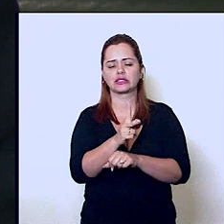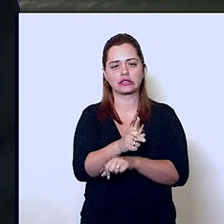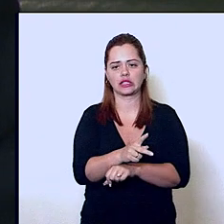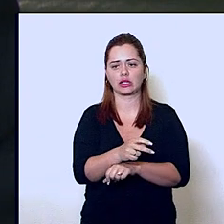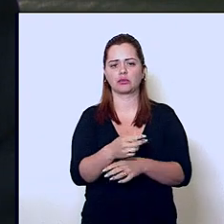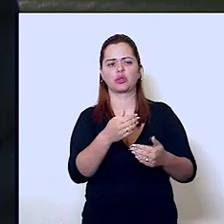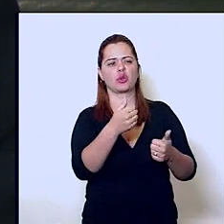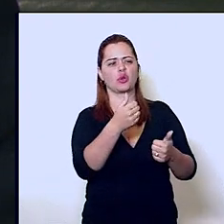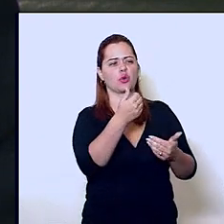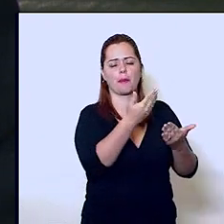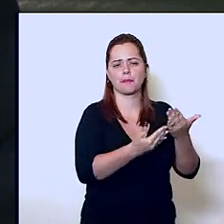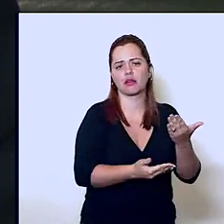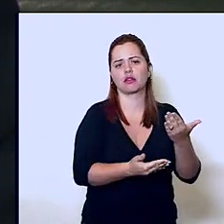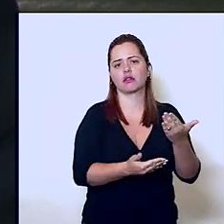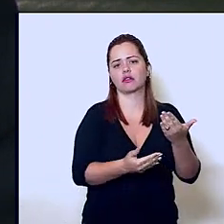perene,